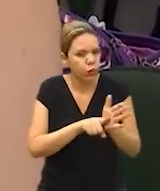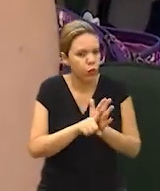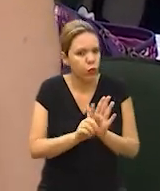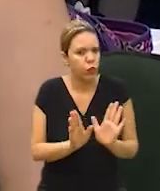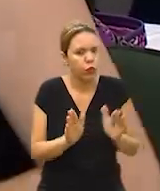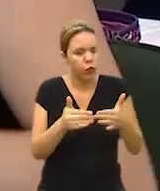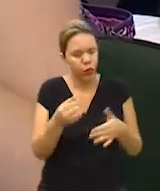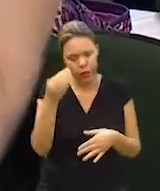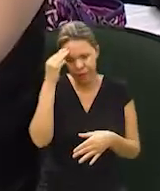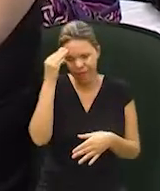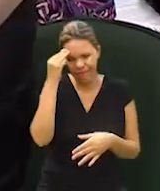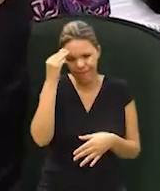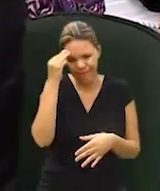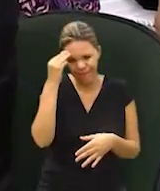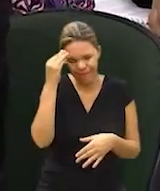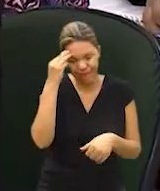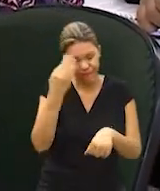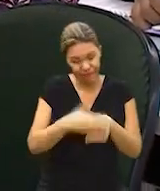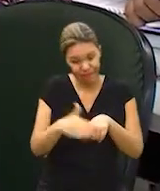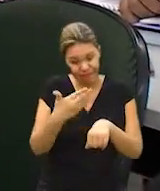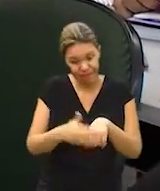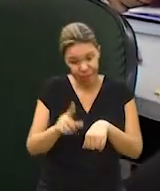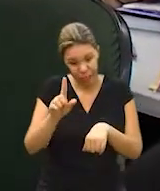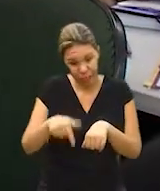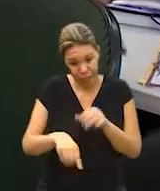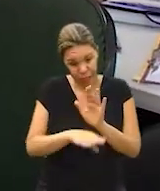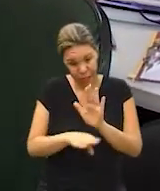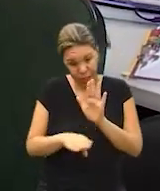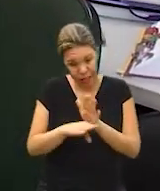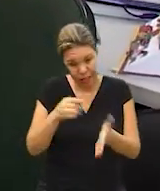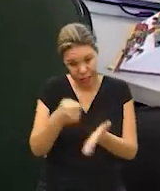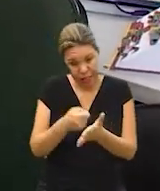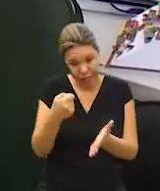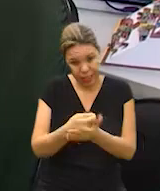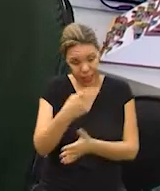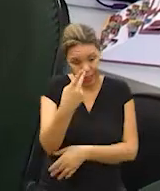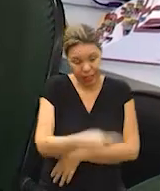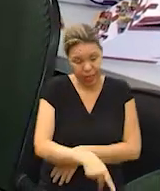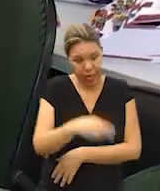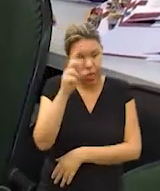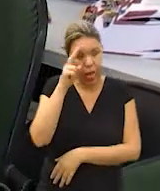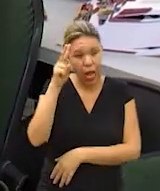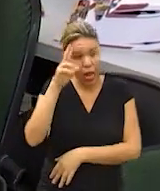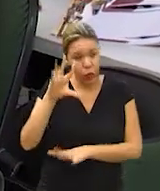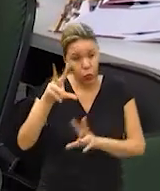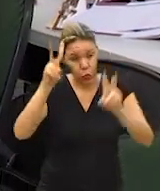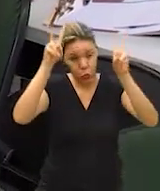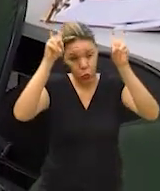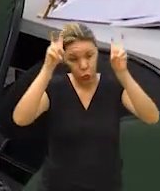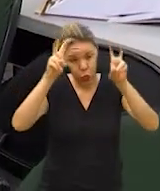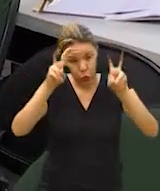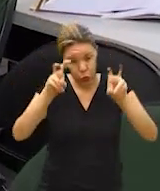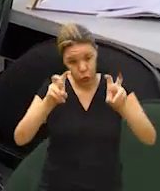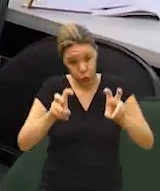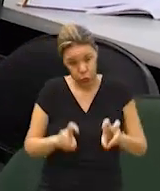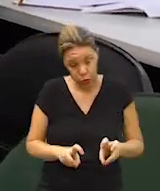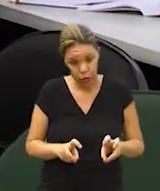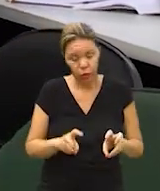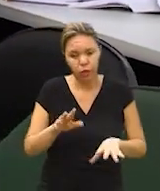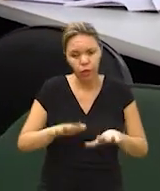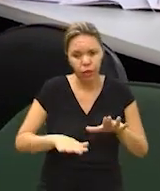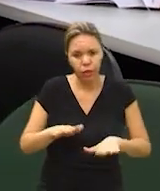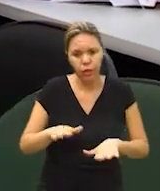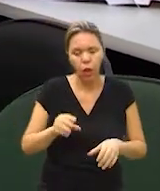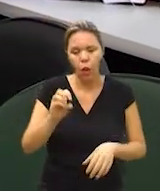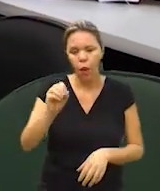para memorização, porque é isso que vai ser exigido dele, que ele se lembre dos assuntos, né? E muitas